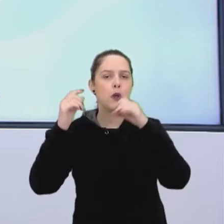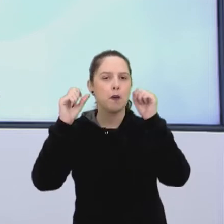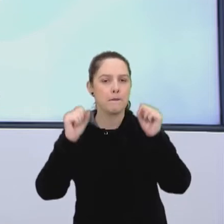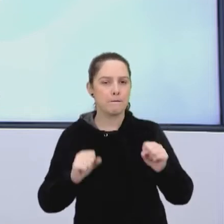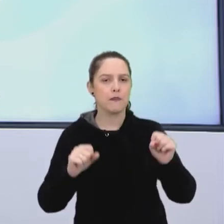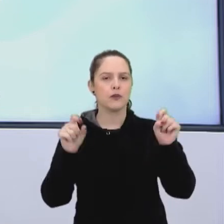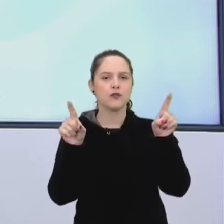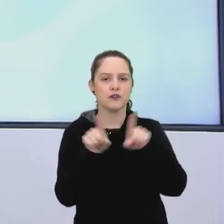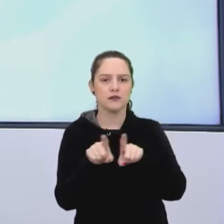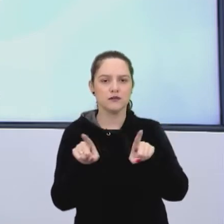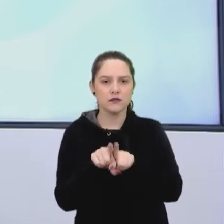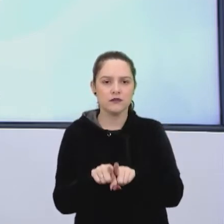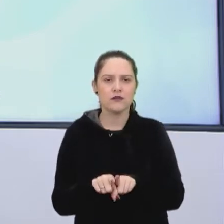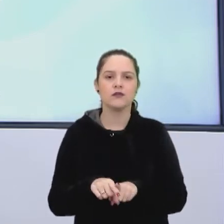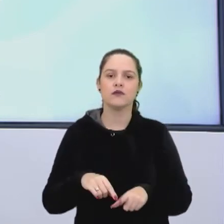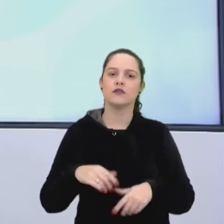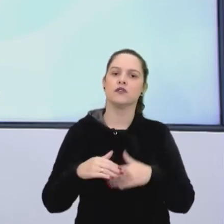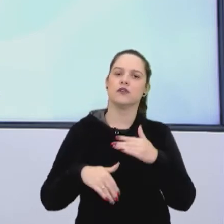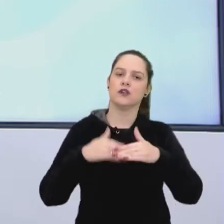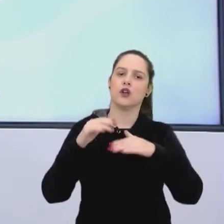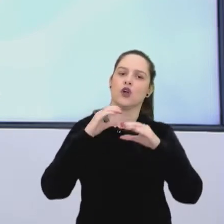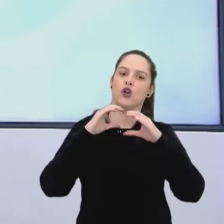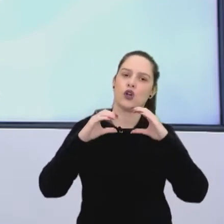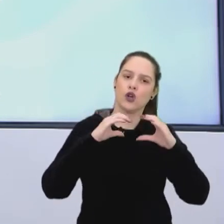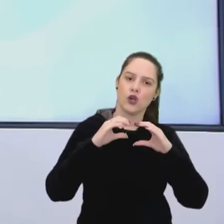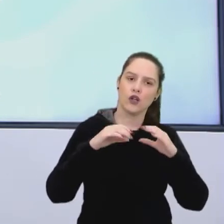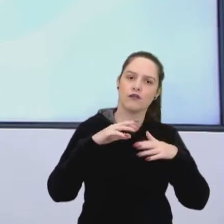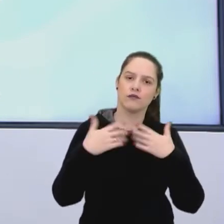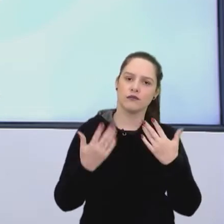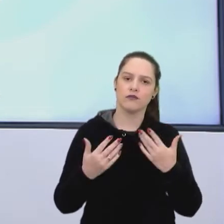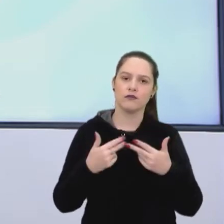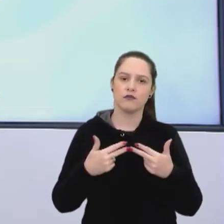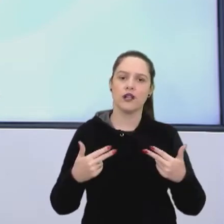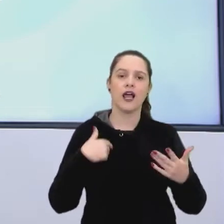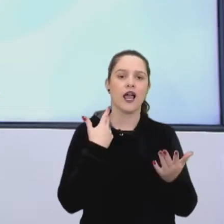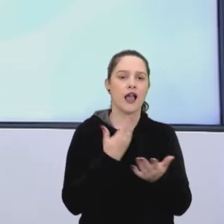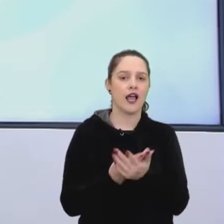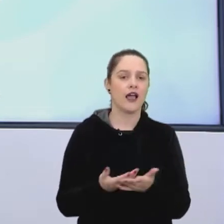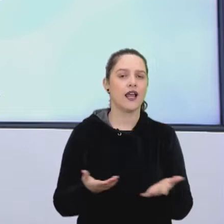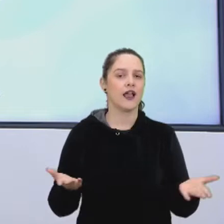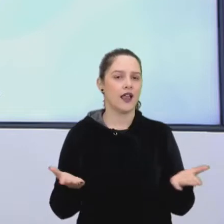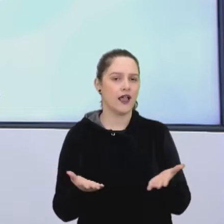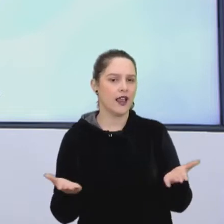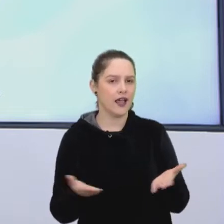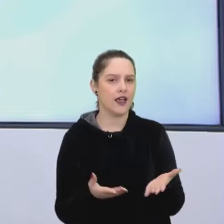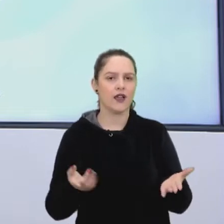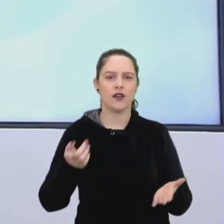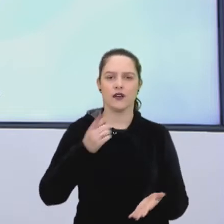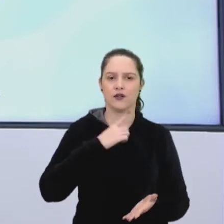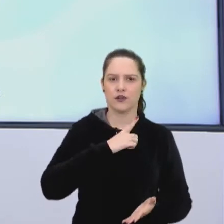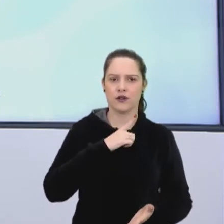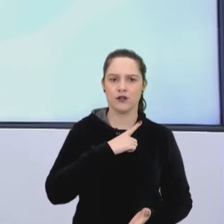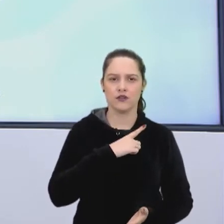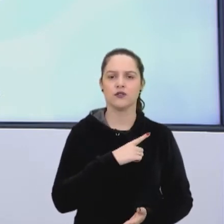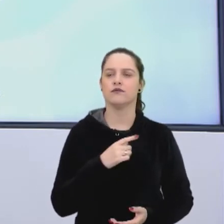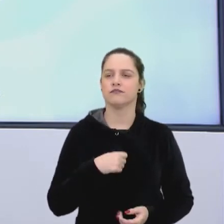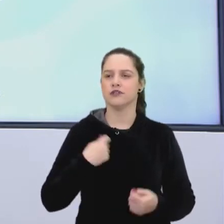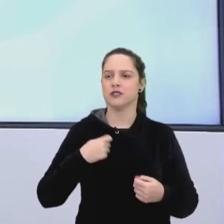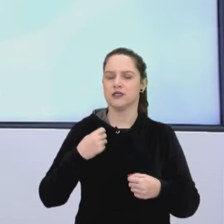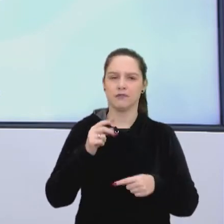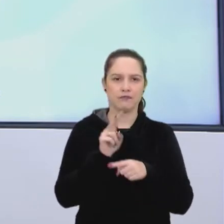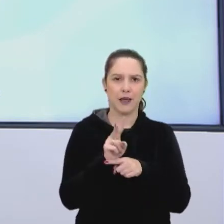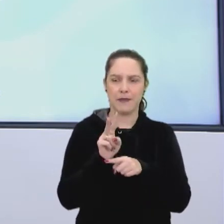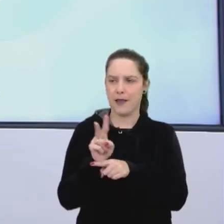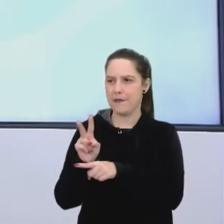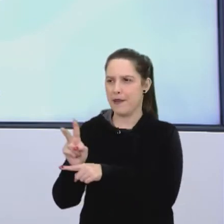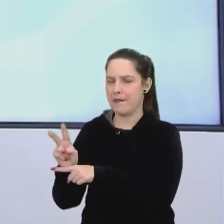feito aí é ter, sim, as comunidades tradicionais morando lá, até, né, para ter aí tomar conta da região, mas